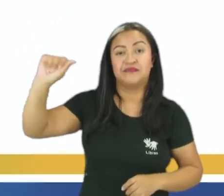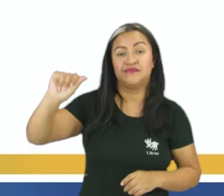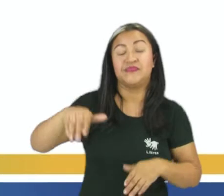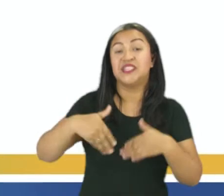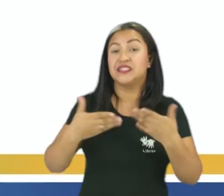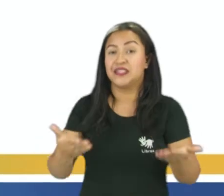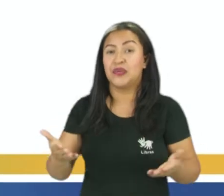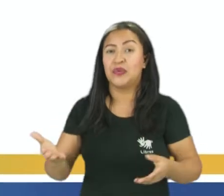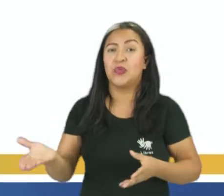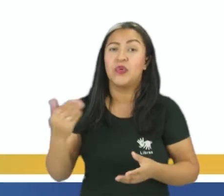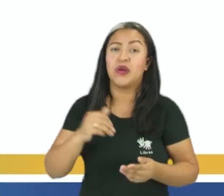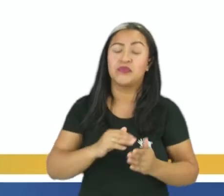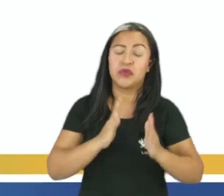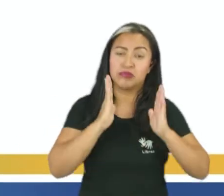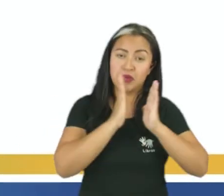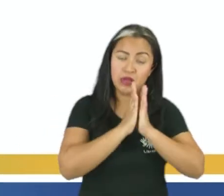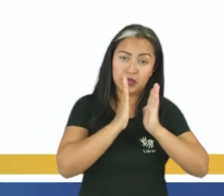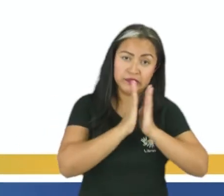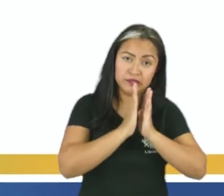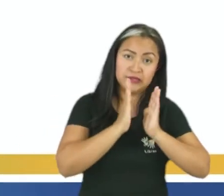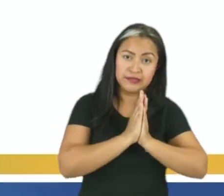quando eles rezavam, né,